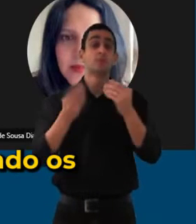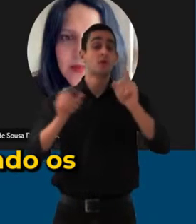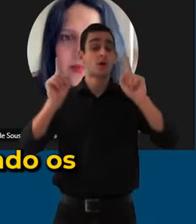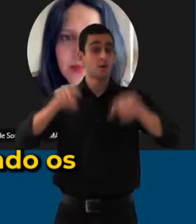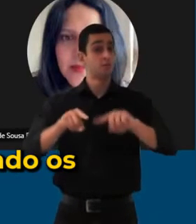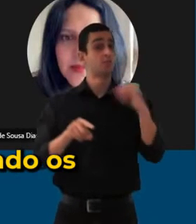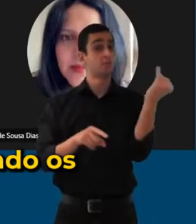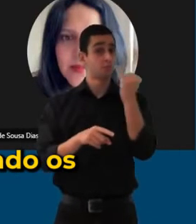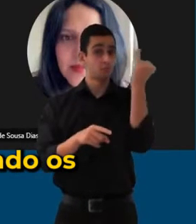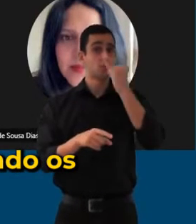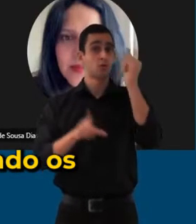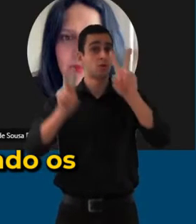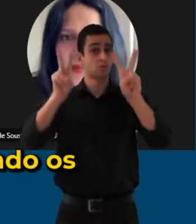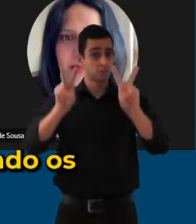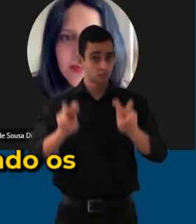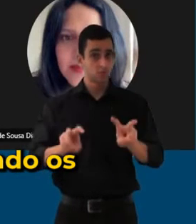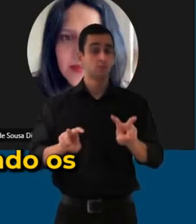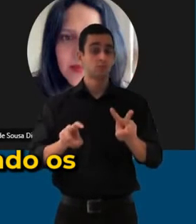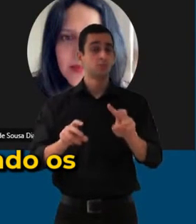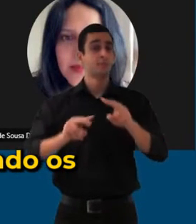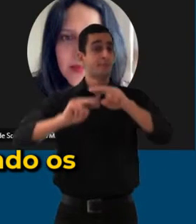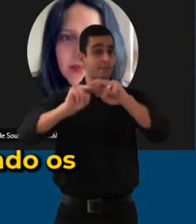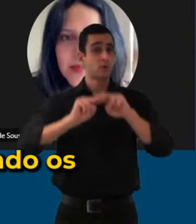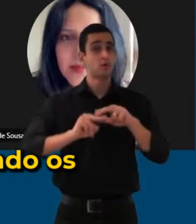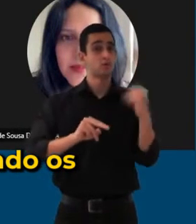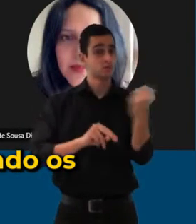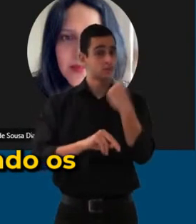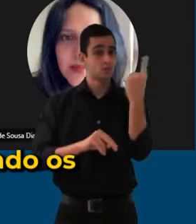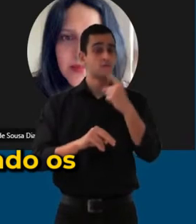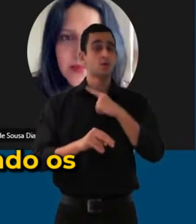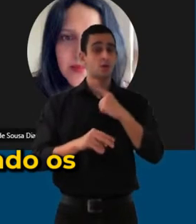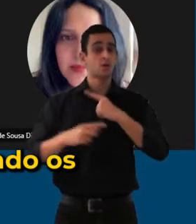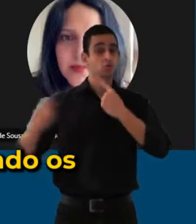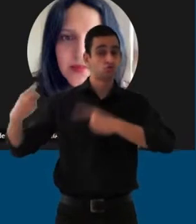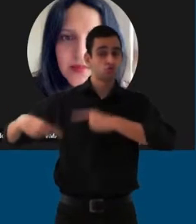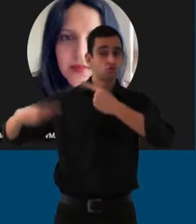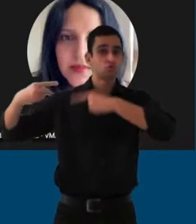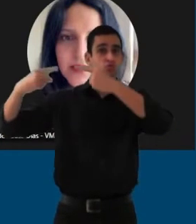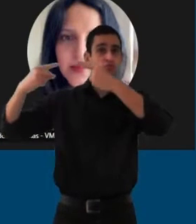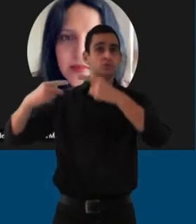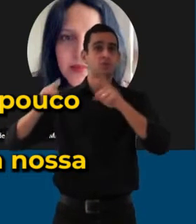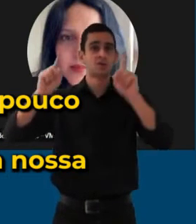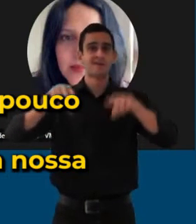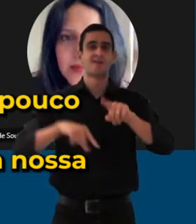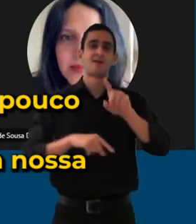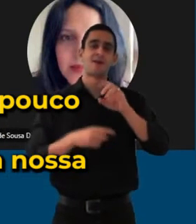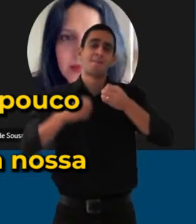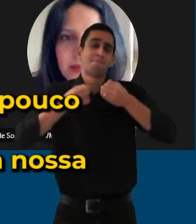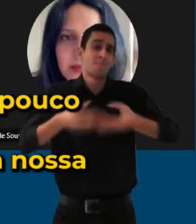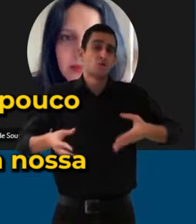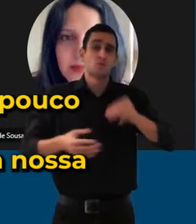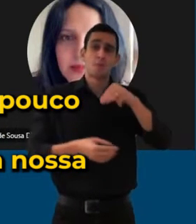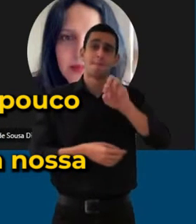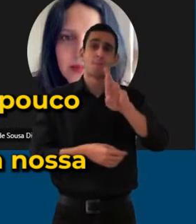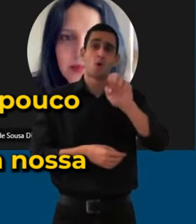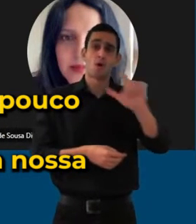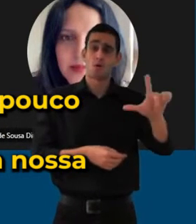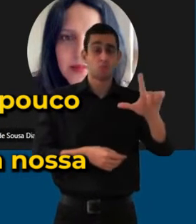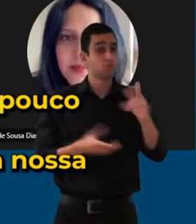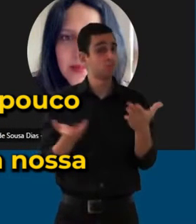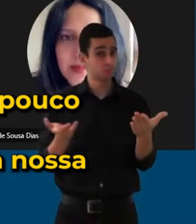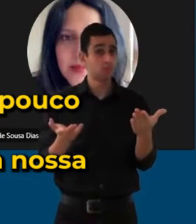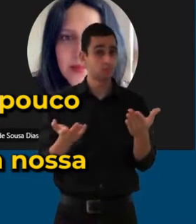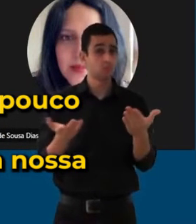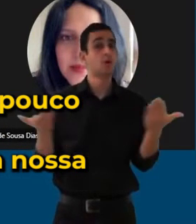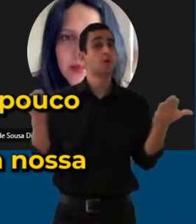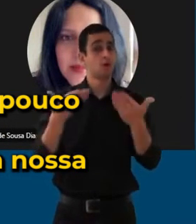importante, que é por isso também que a gente está discutindo os danos morais. Mas eu acho, doutor Marochi, que talvez o IBRAM pudesse falar